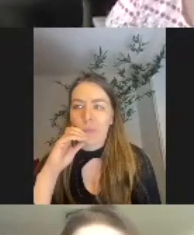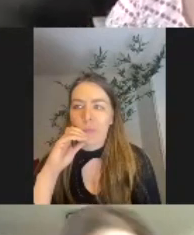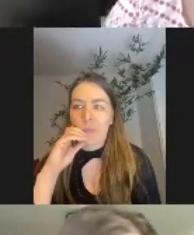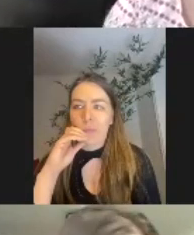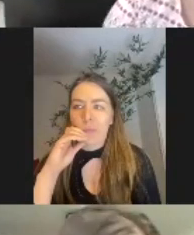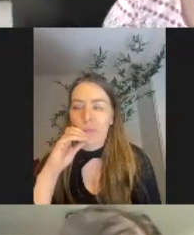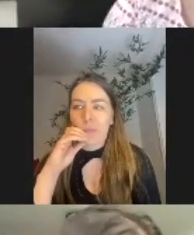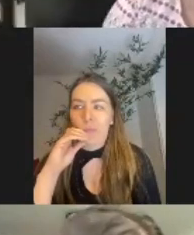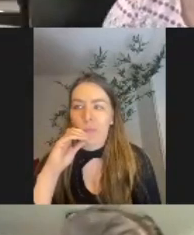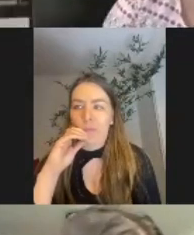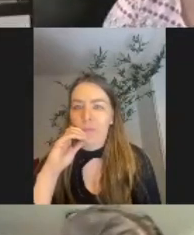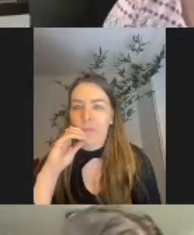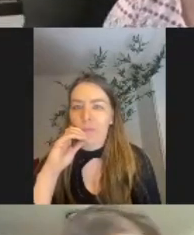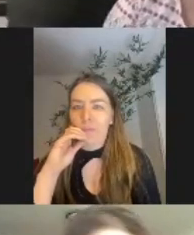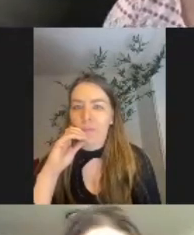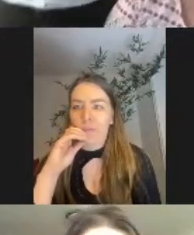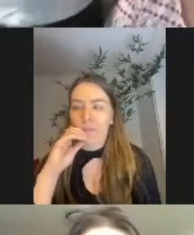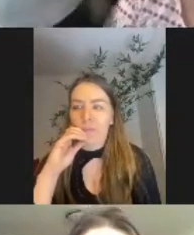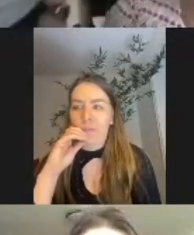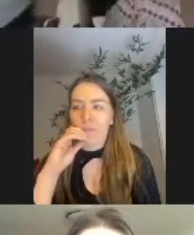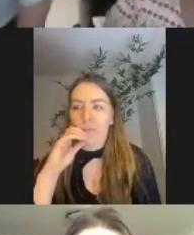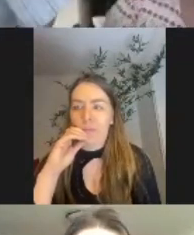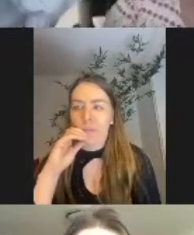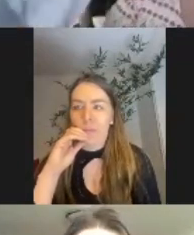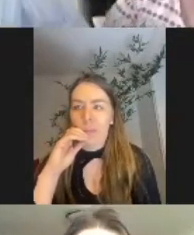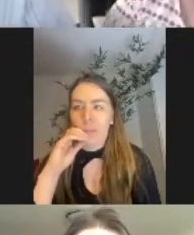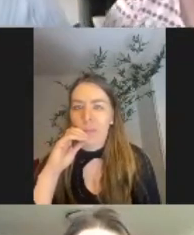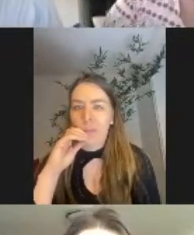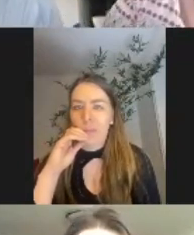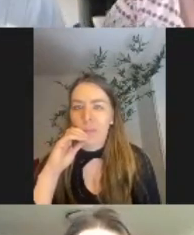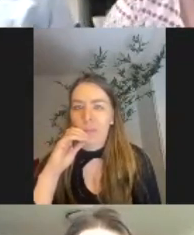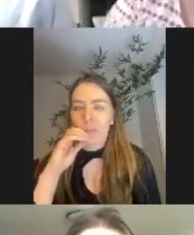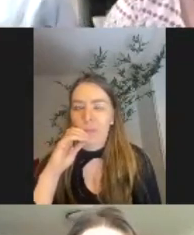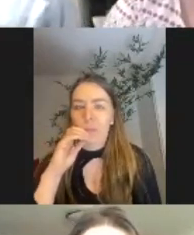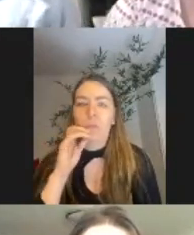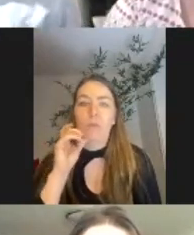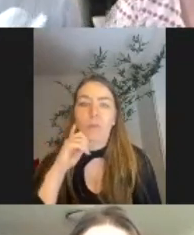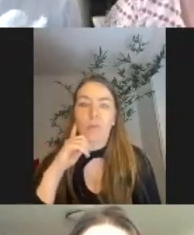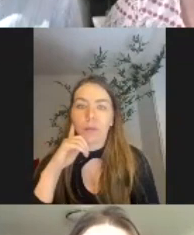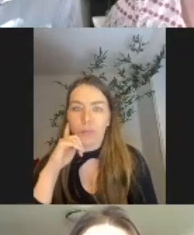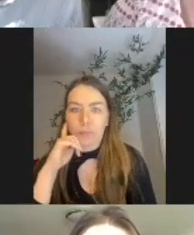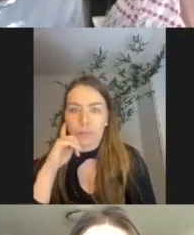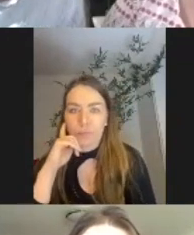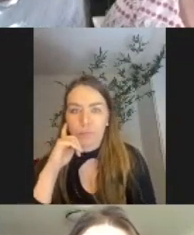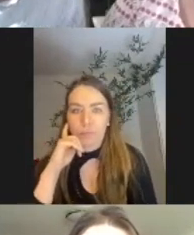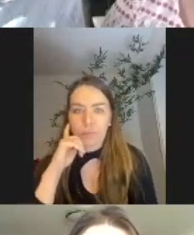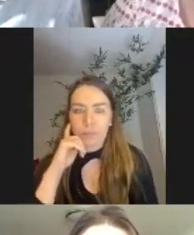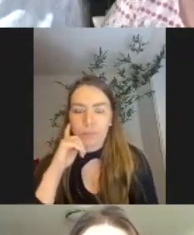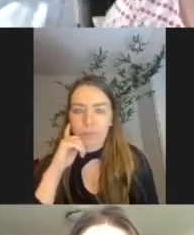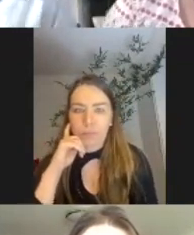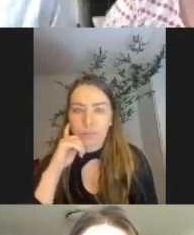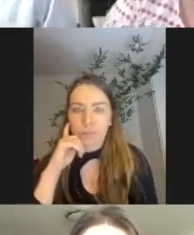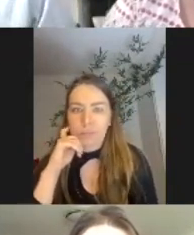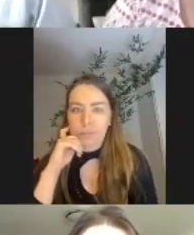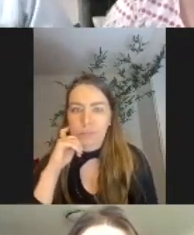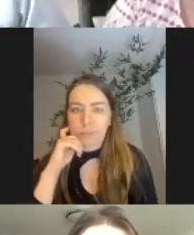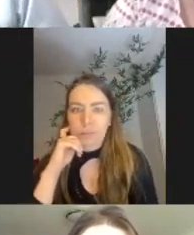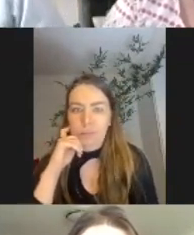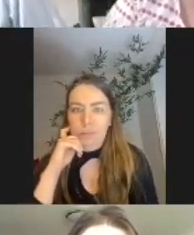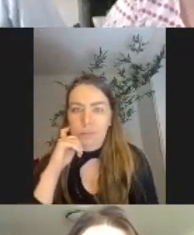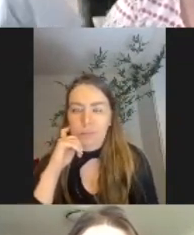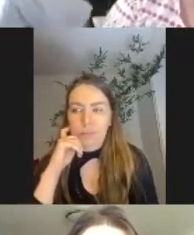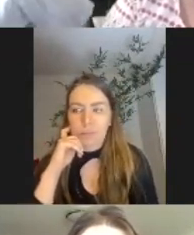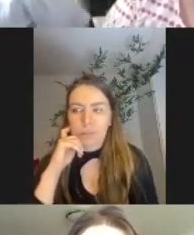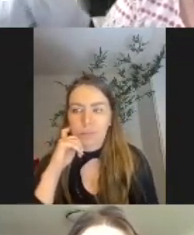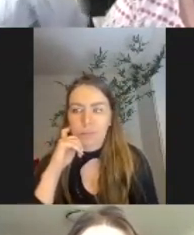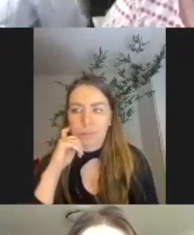aqui, eu não consigo ver. Bom, uma coisa muito importante, pessoal. Ao contrário do que muitas pessoas imaginam, poucos ingredientes são